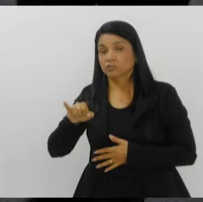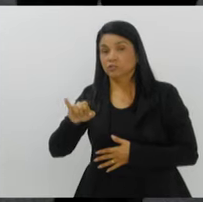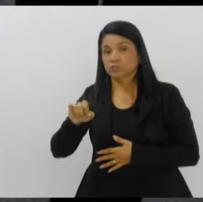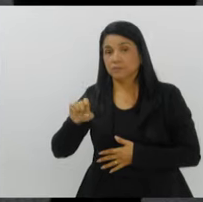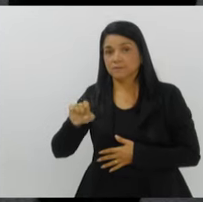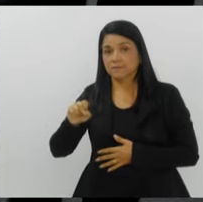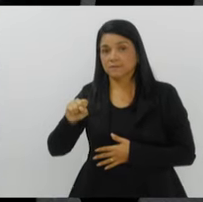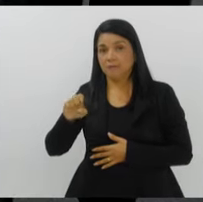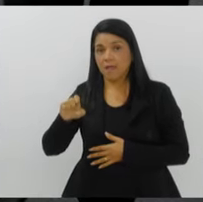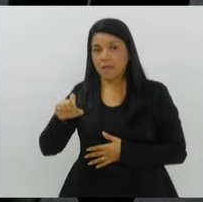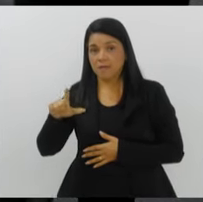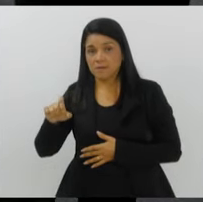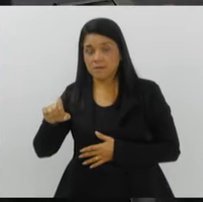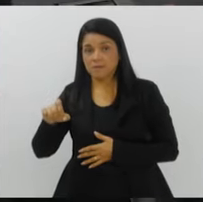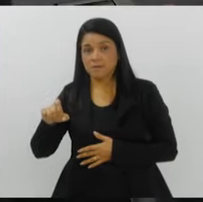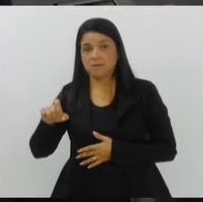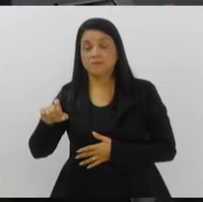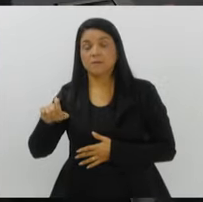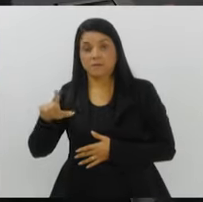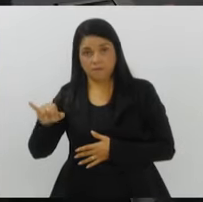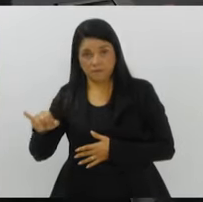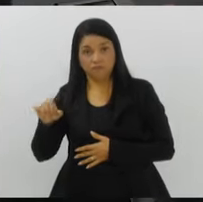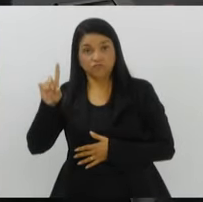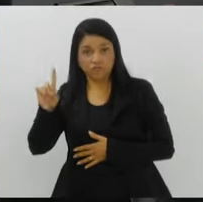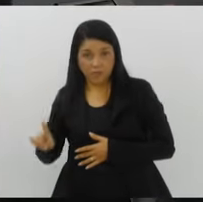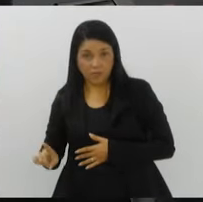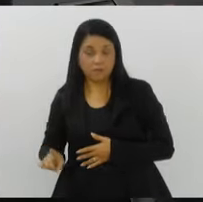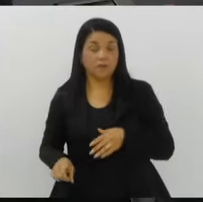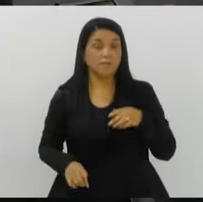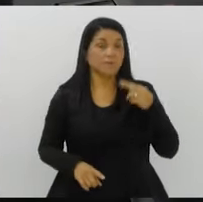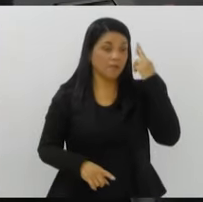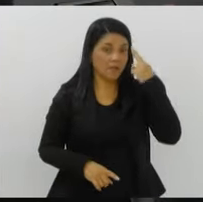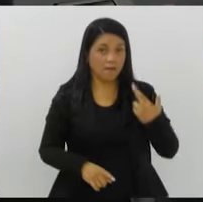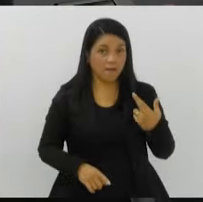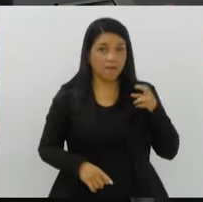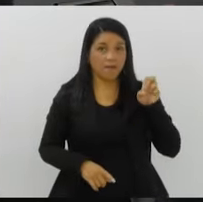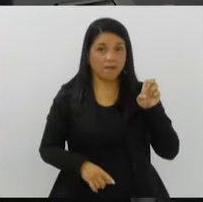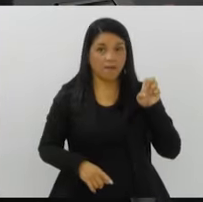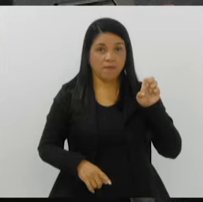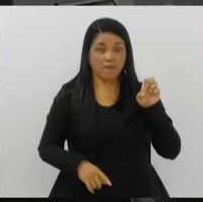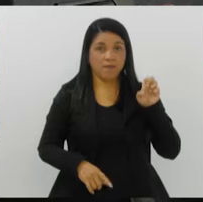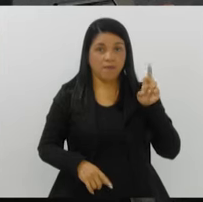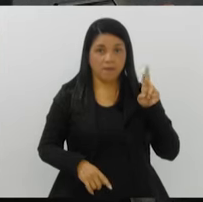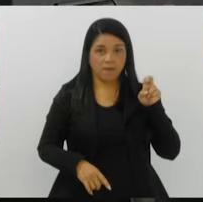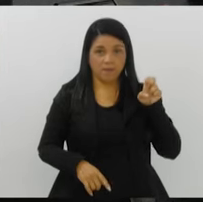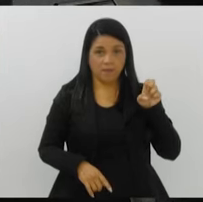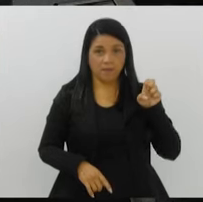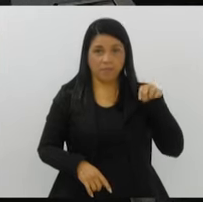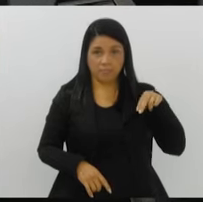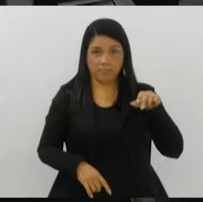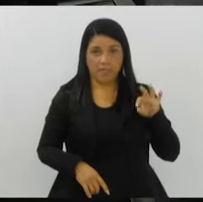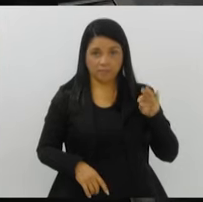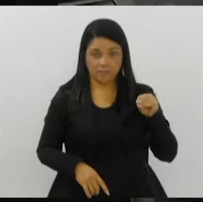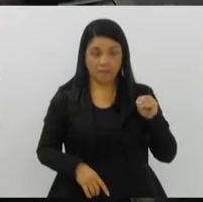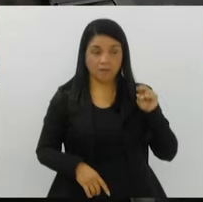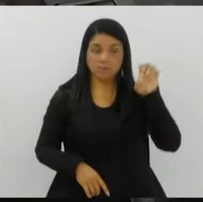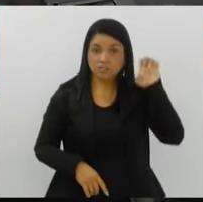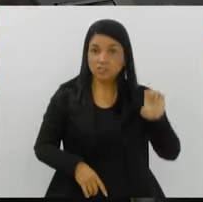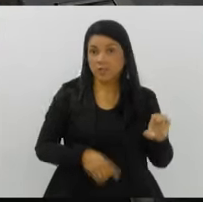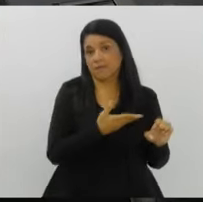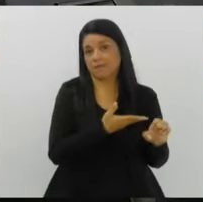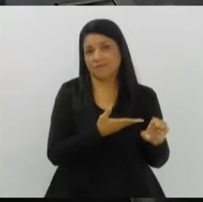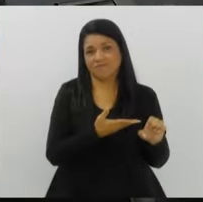na esquerda. Vejam que a misoginia, essa agressão, esse absurdo, não tem